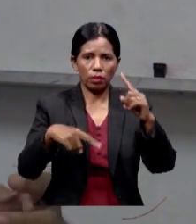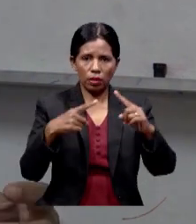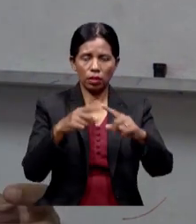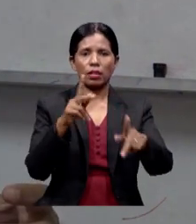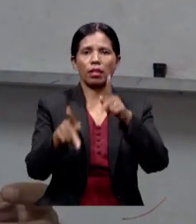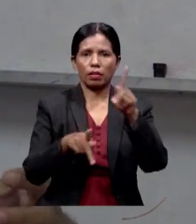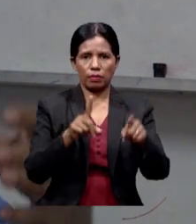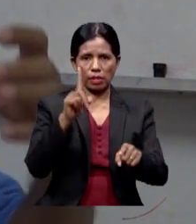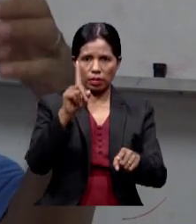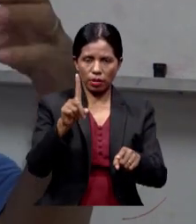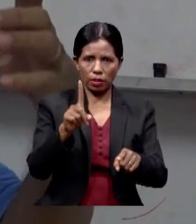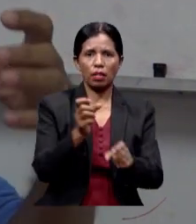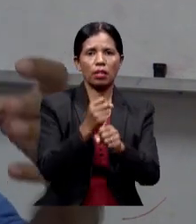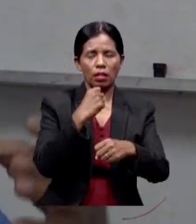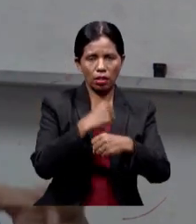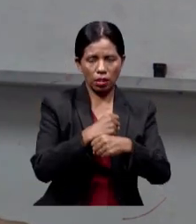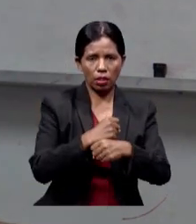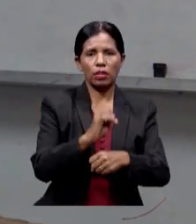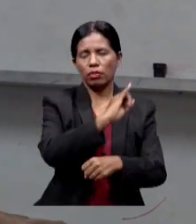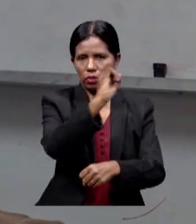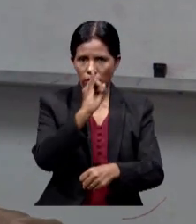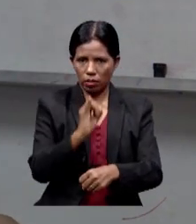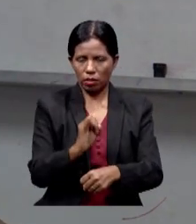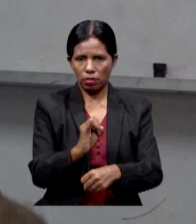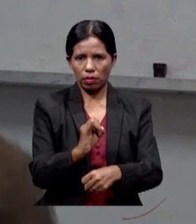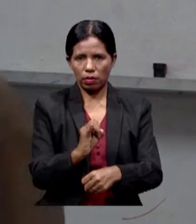nebe. Mas calo investigação de